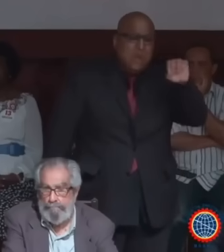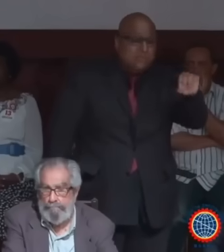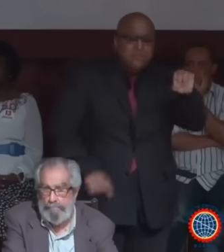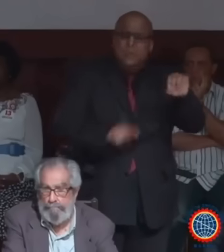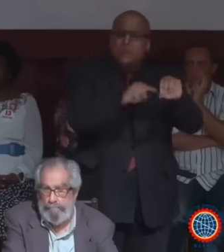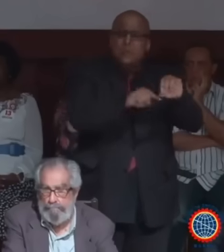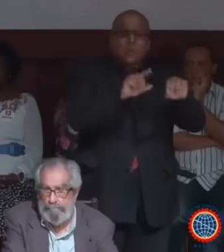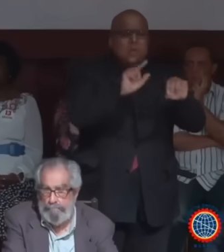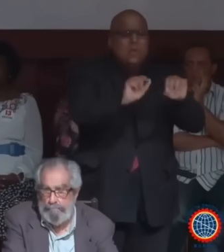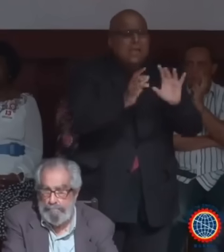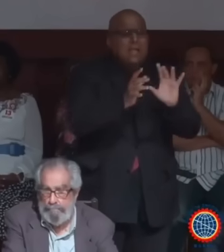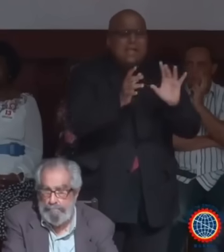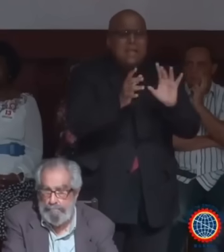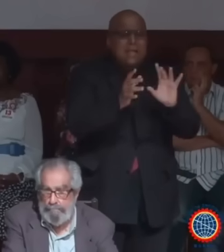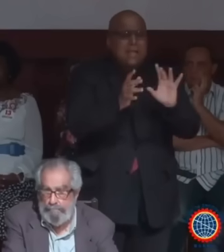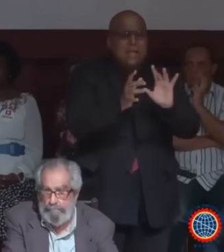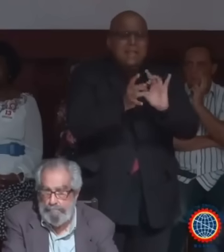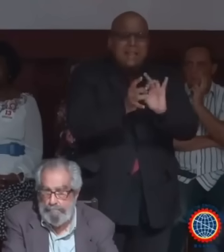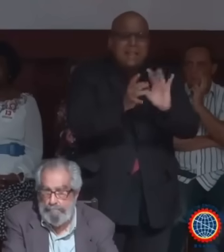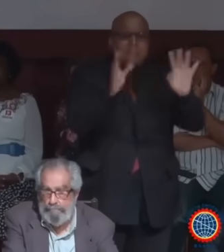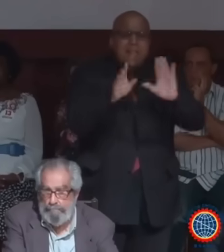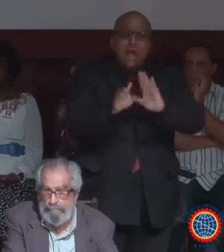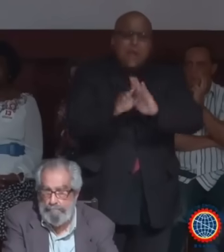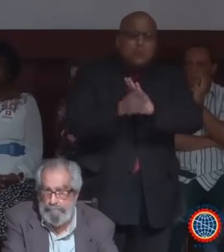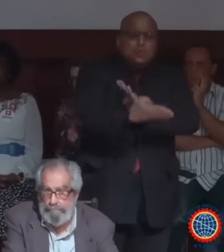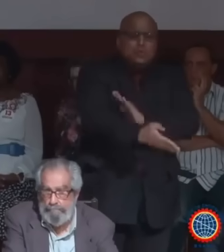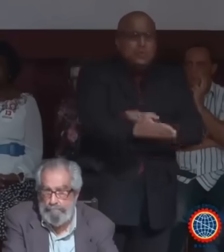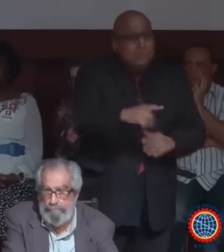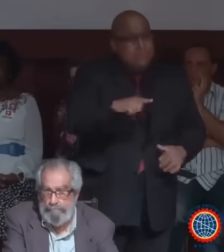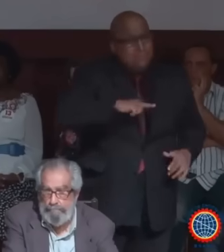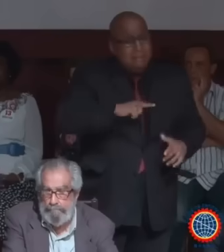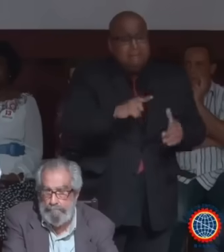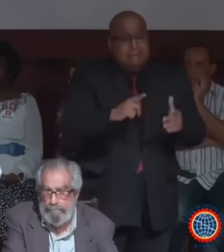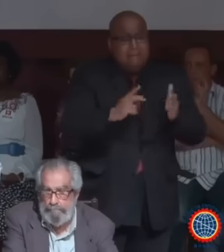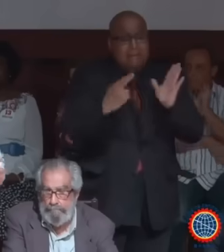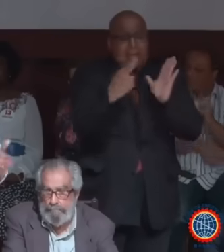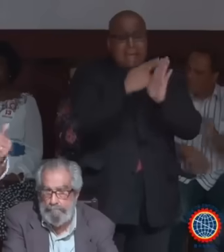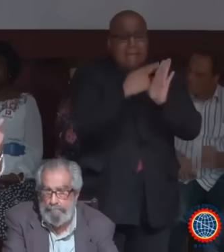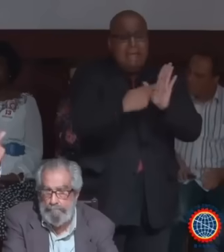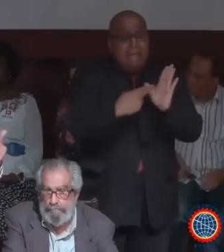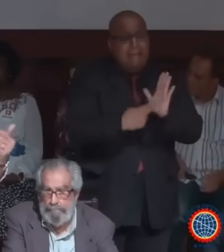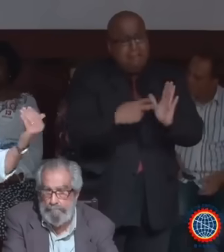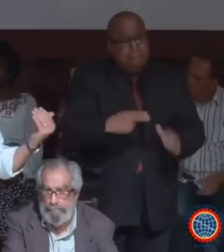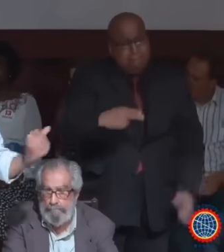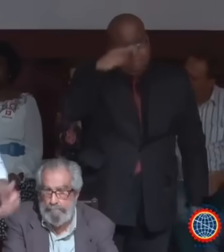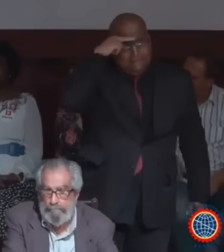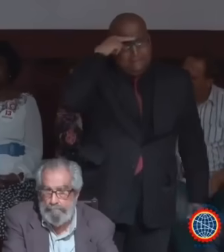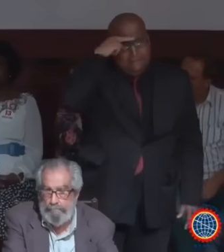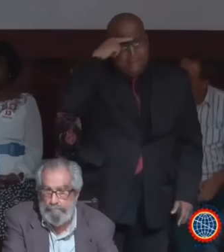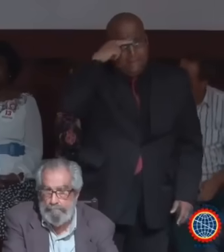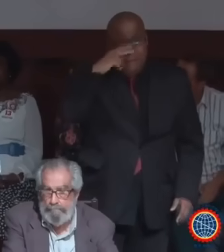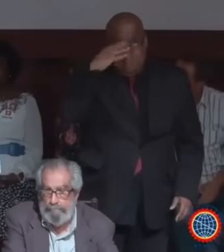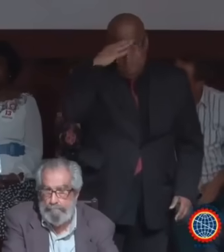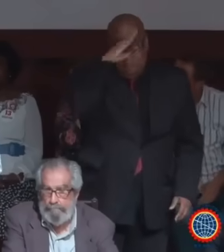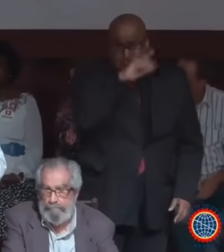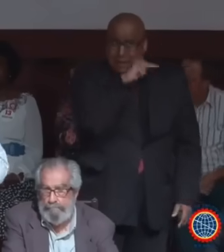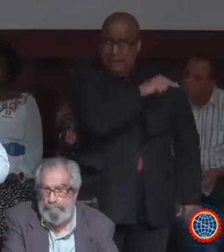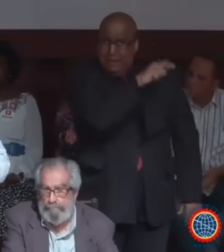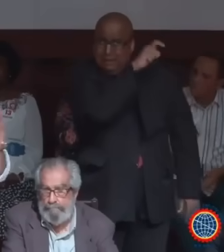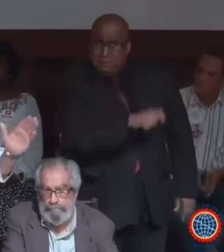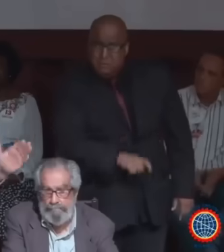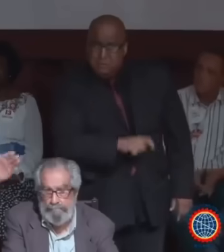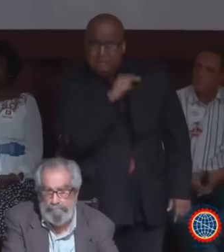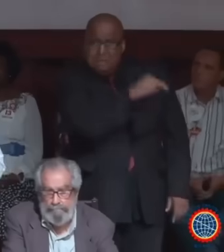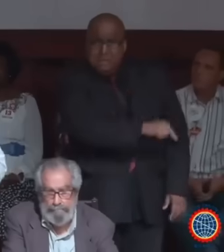em que a liberalização de costumes era patrocinada pelo próprio regime. E o nosso adversário é